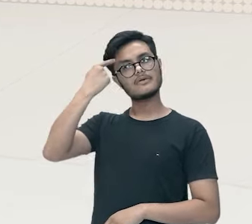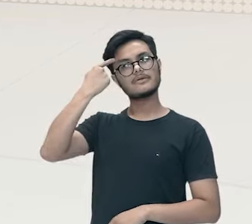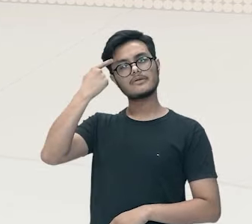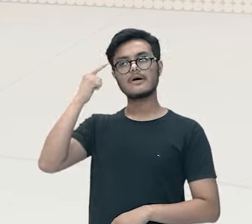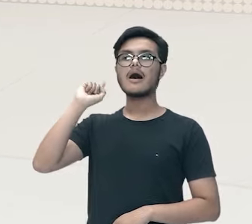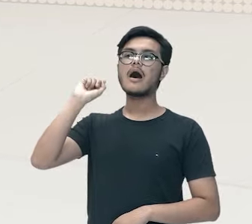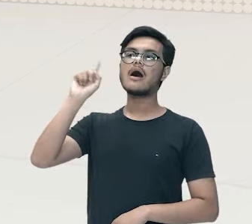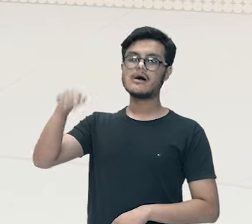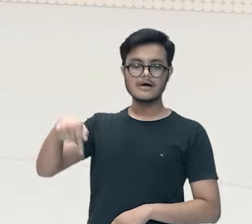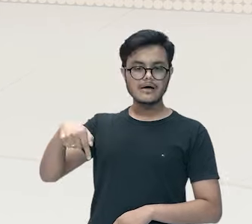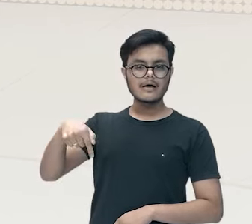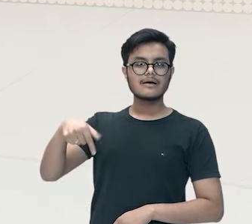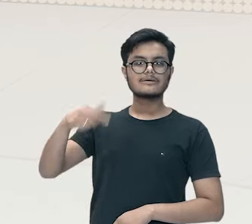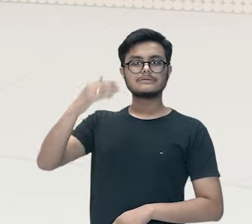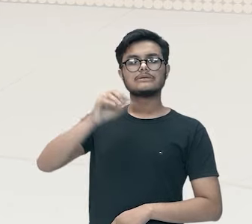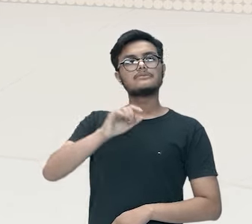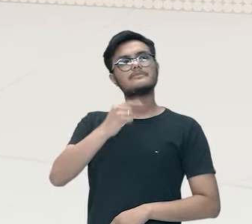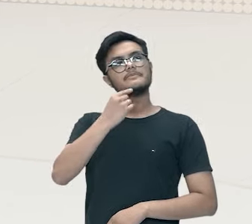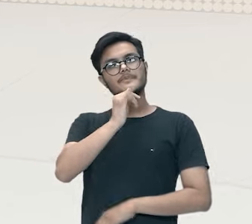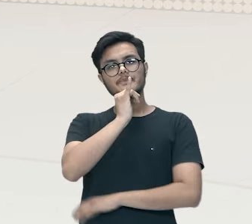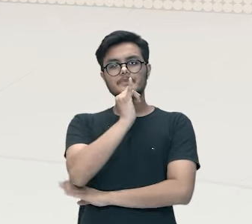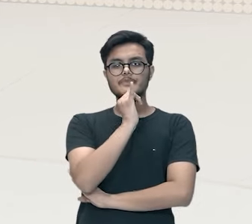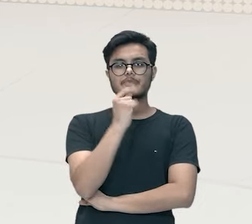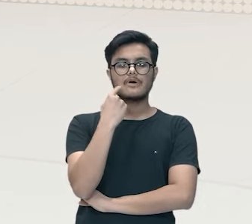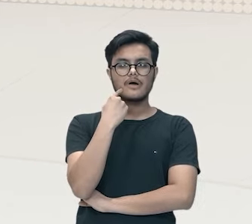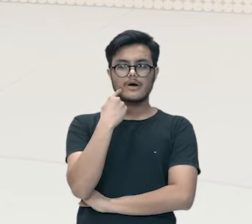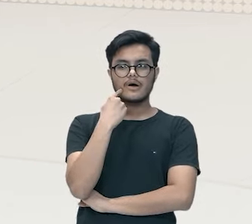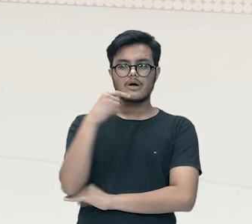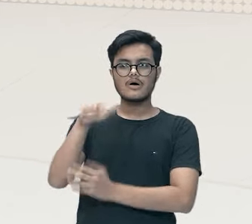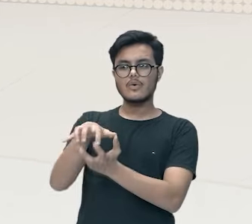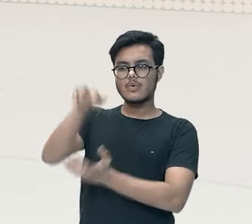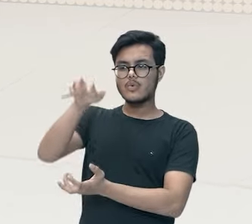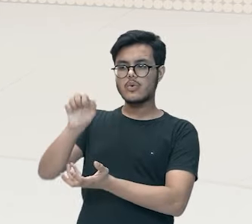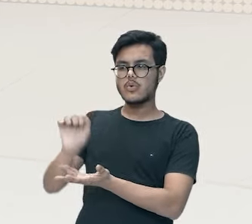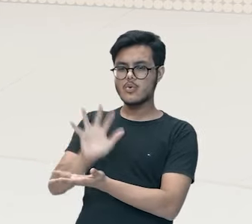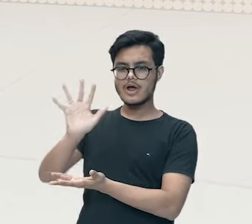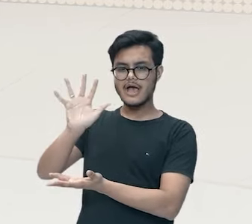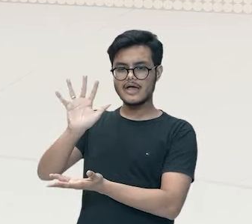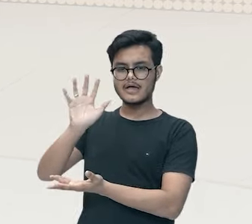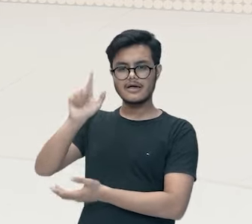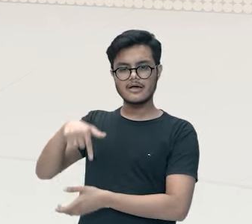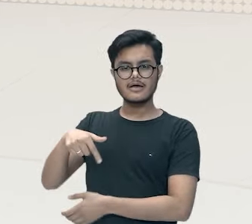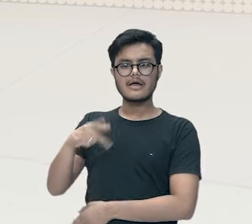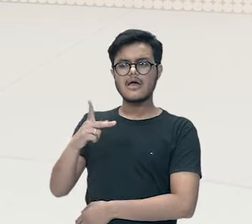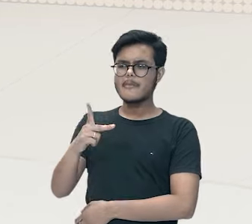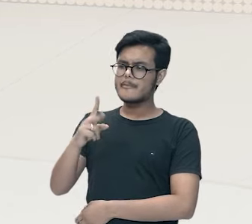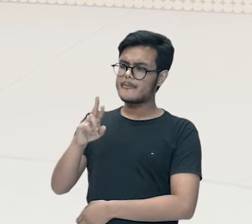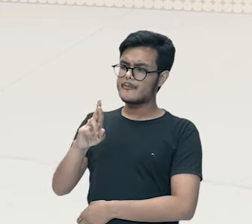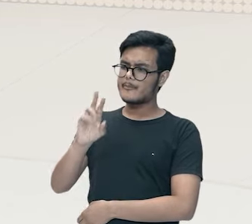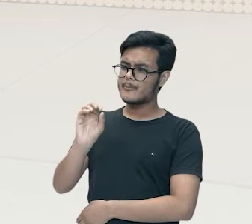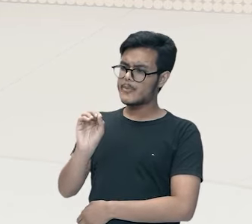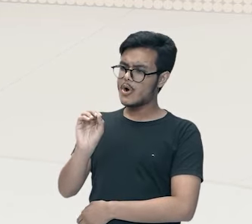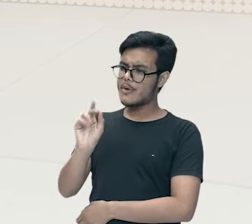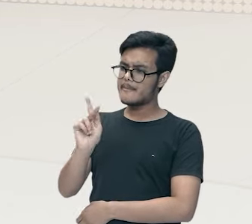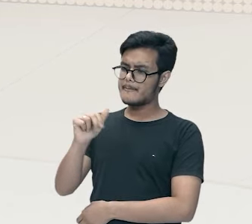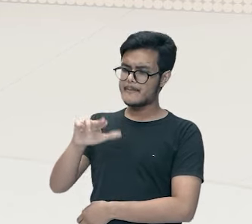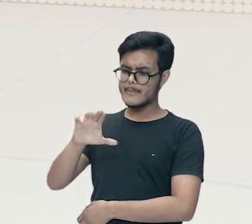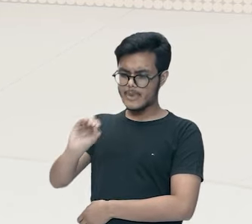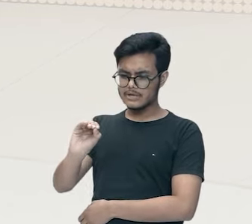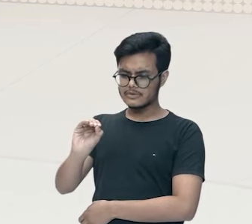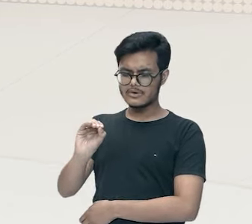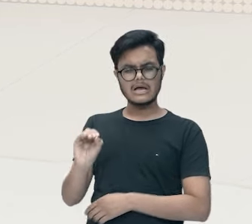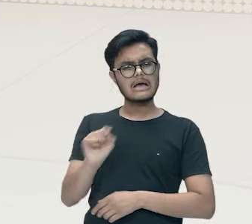quer dizer que o gás de efeito de petróleo que a professora colocou lá, propano, prop,